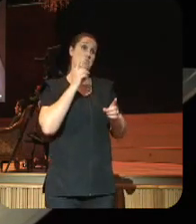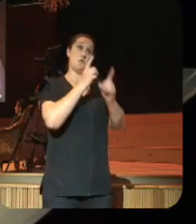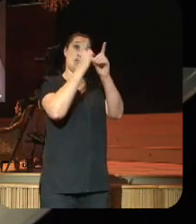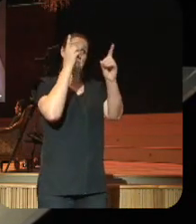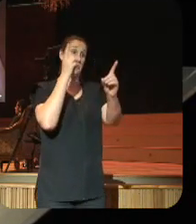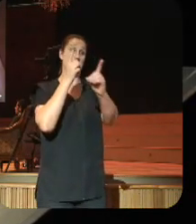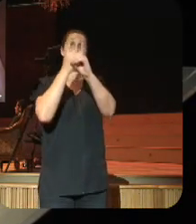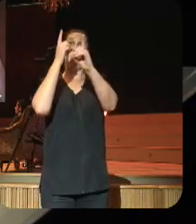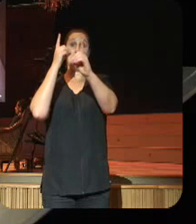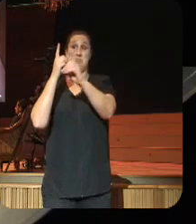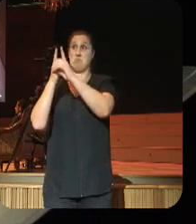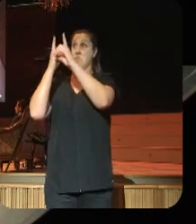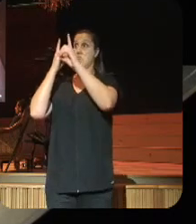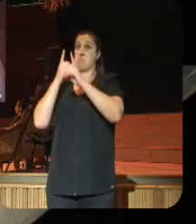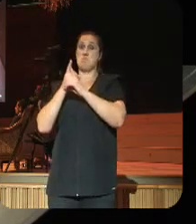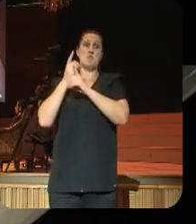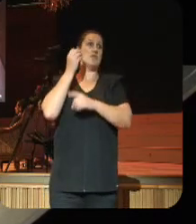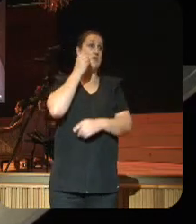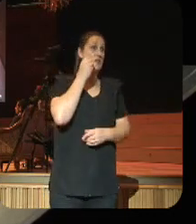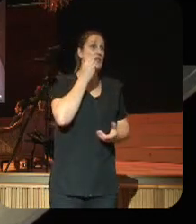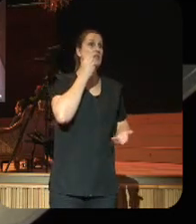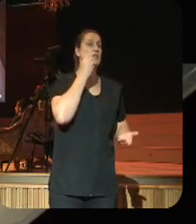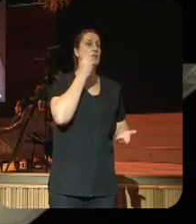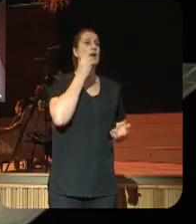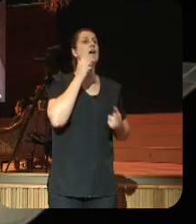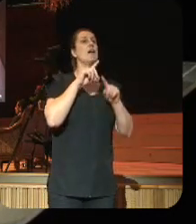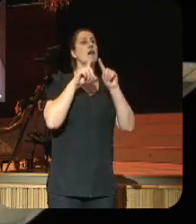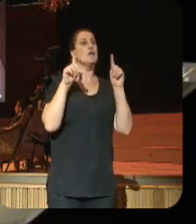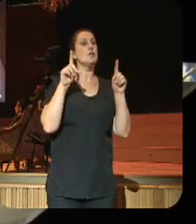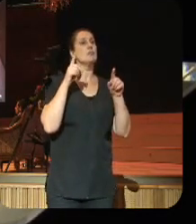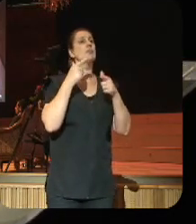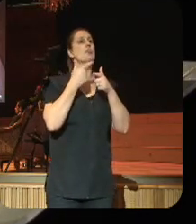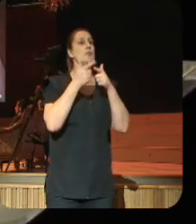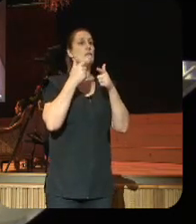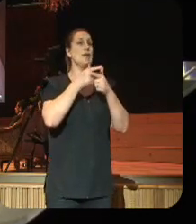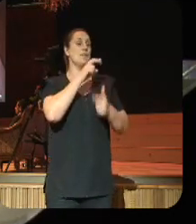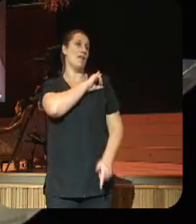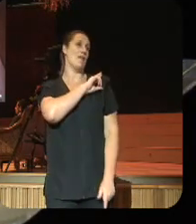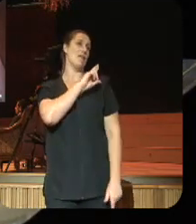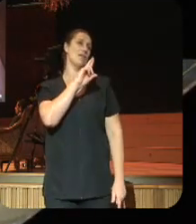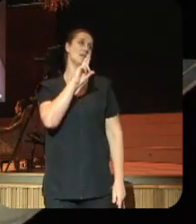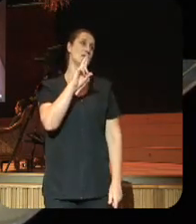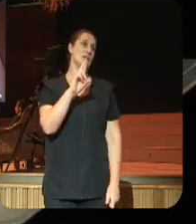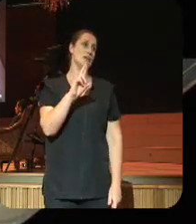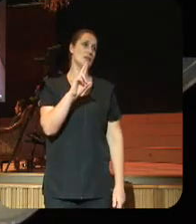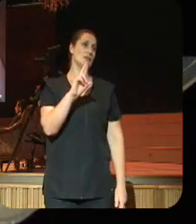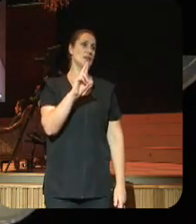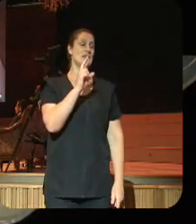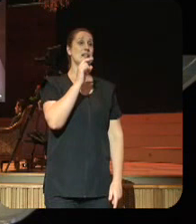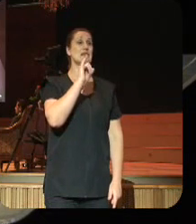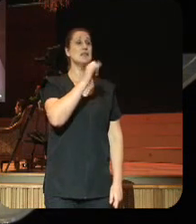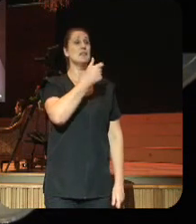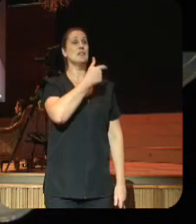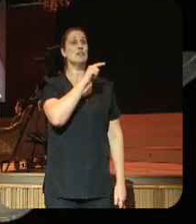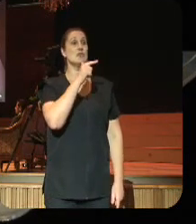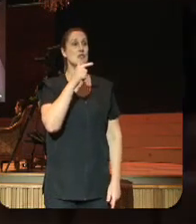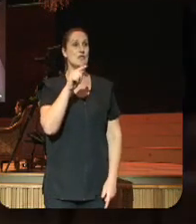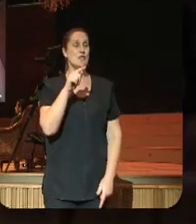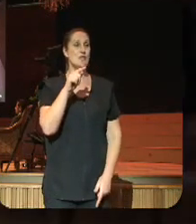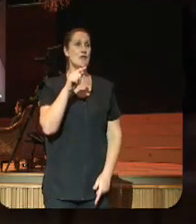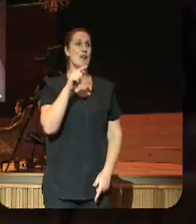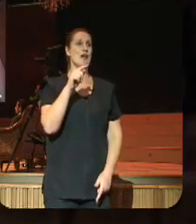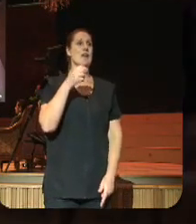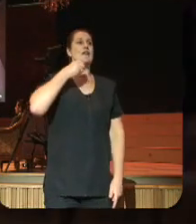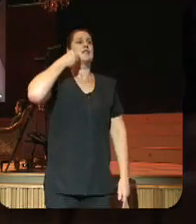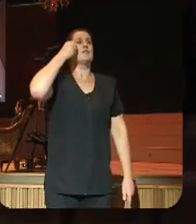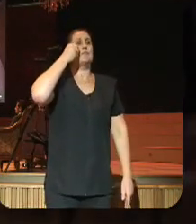maneiras. E o grande problema da religião é que, se ela não tiver a sua essência na